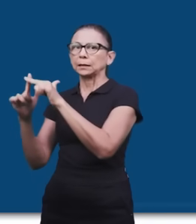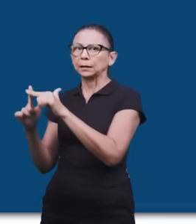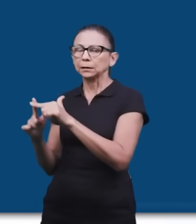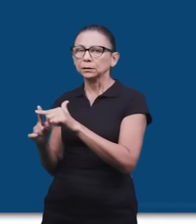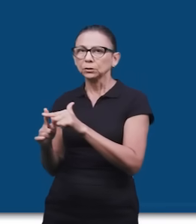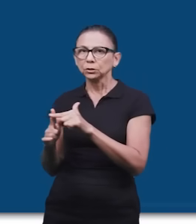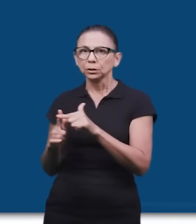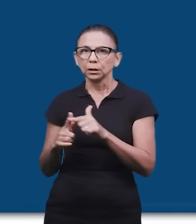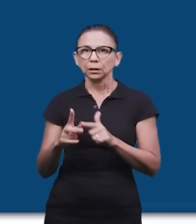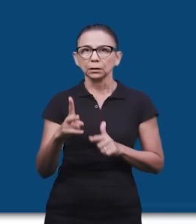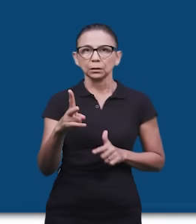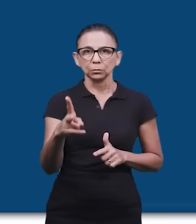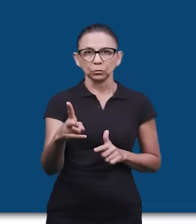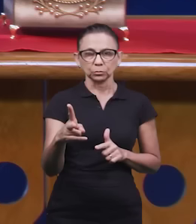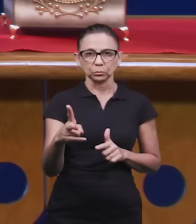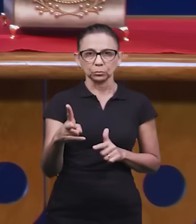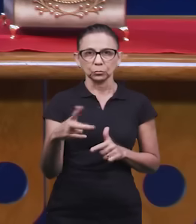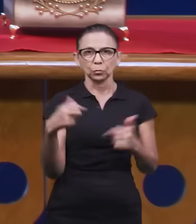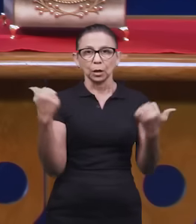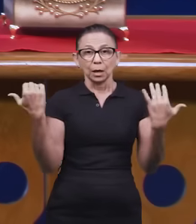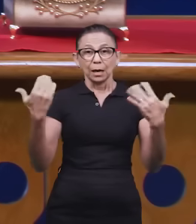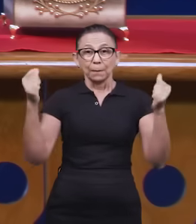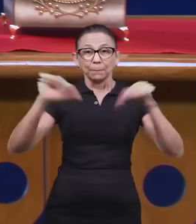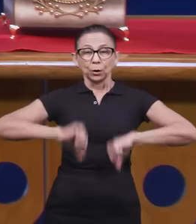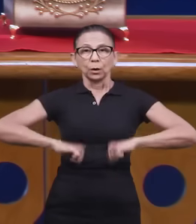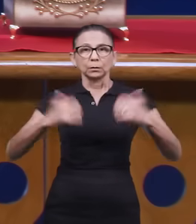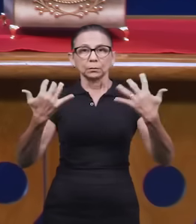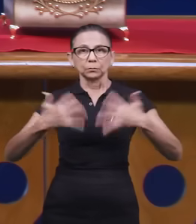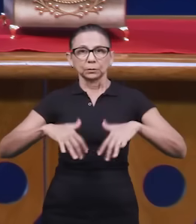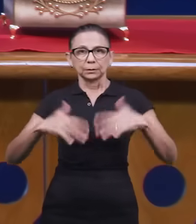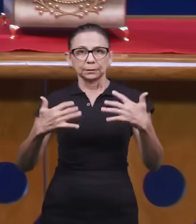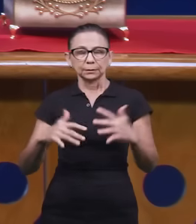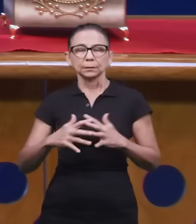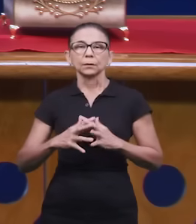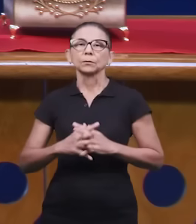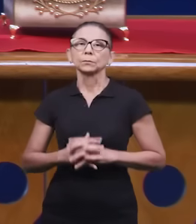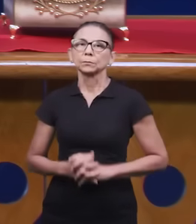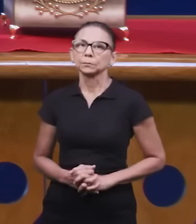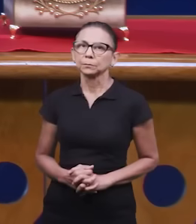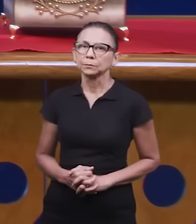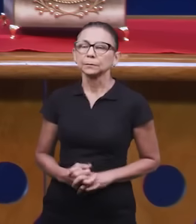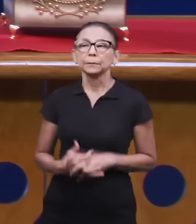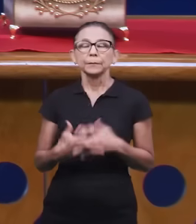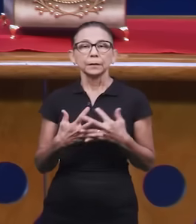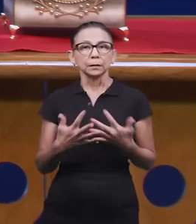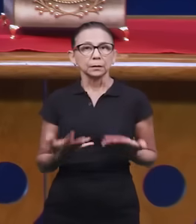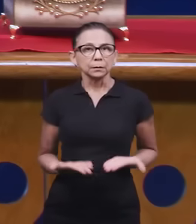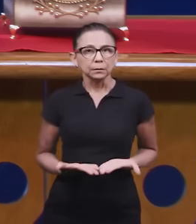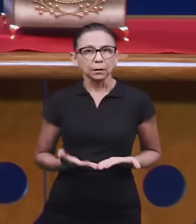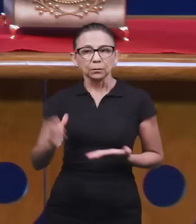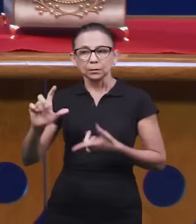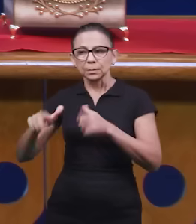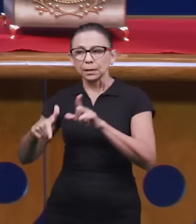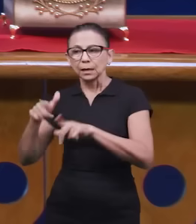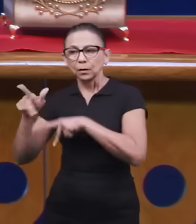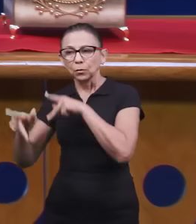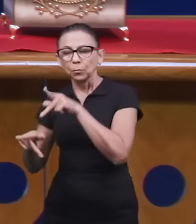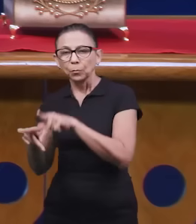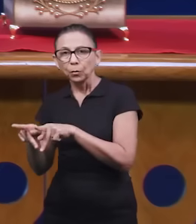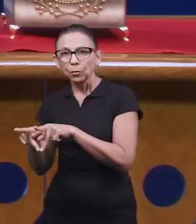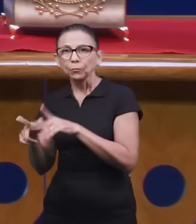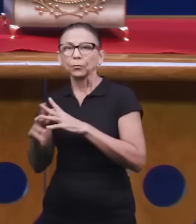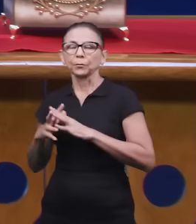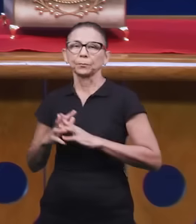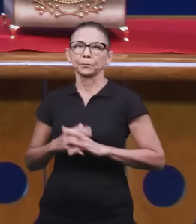aqui. Então Daniel, a profecia foi apresentada para ele, que estava no Velho Testamento, para o seu povo de Israel, para a sua santa cidade de